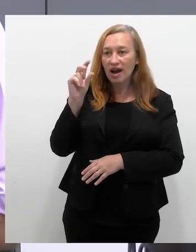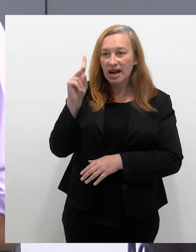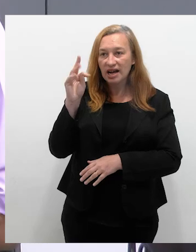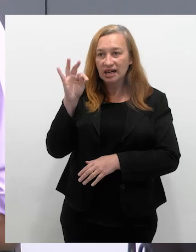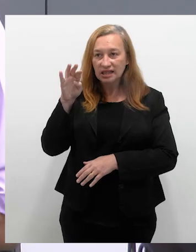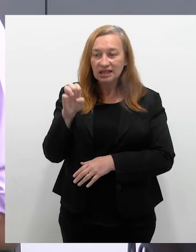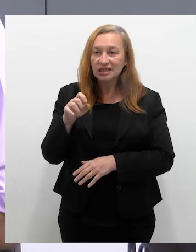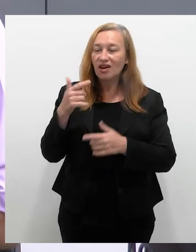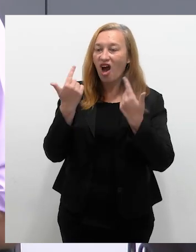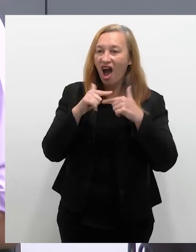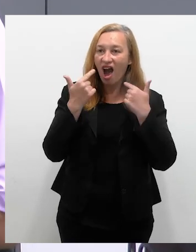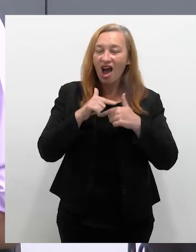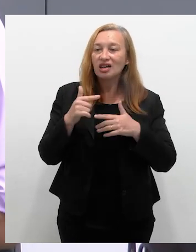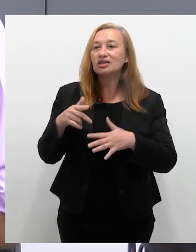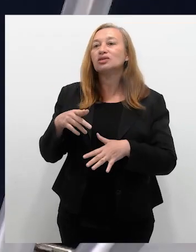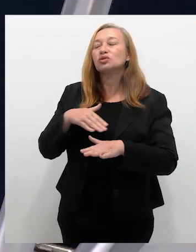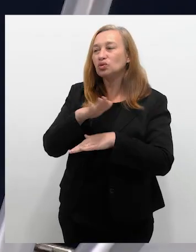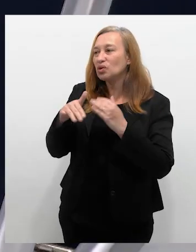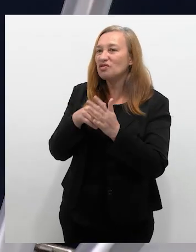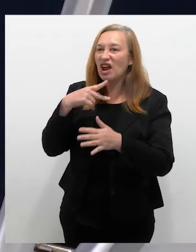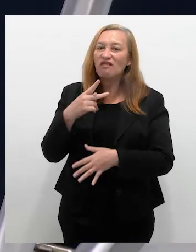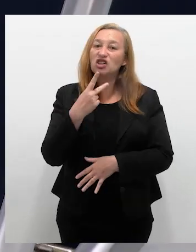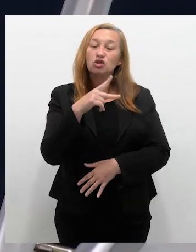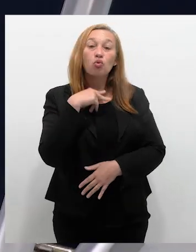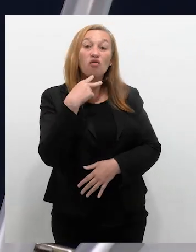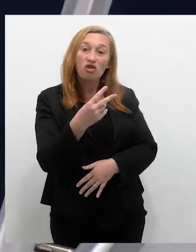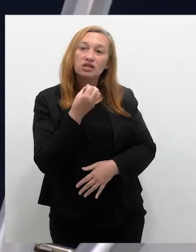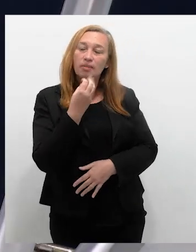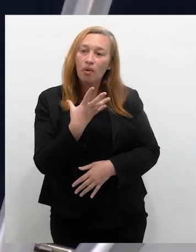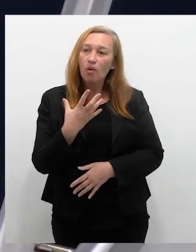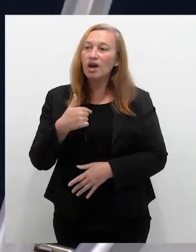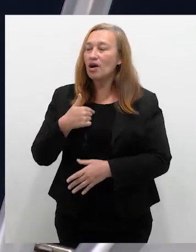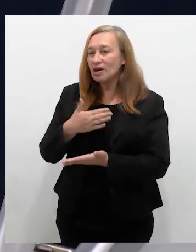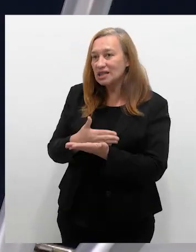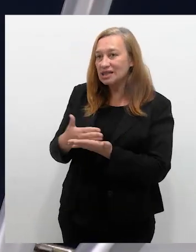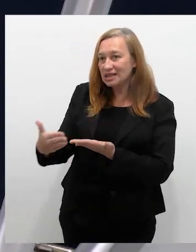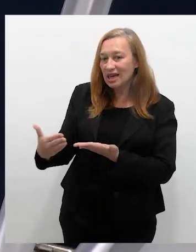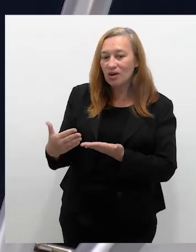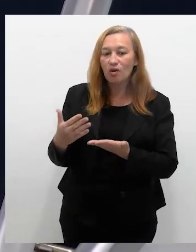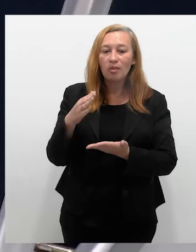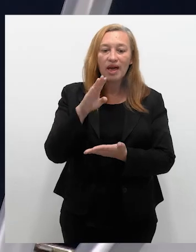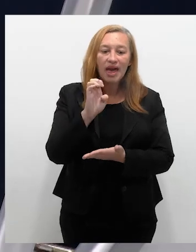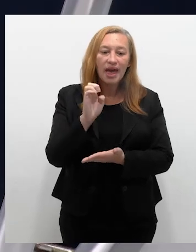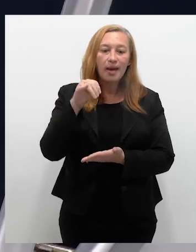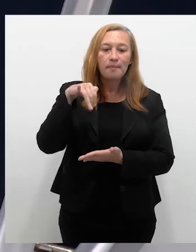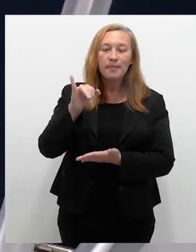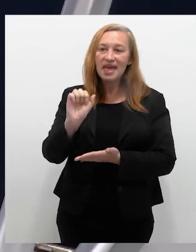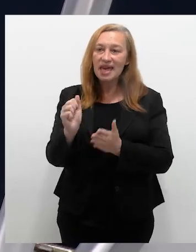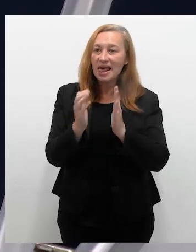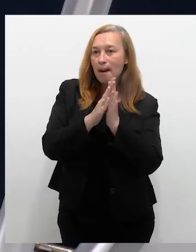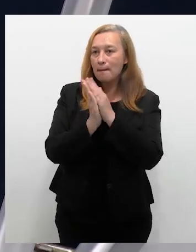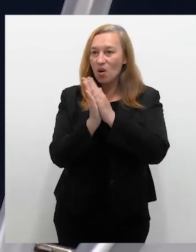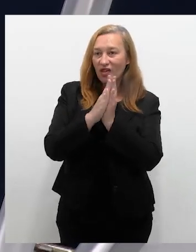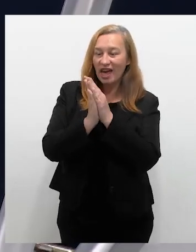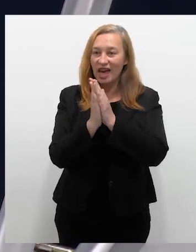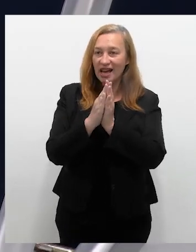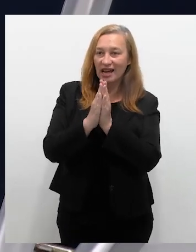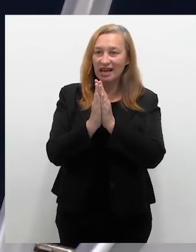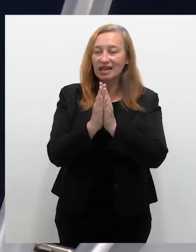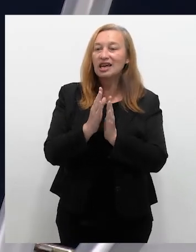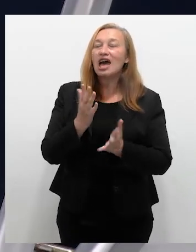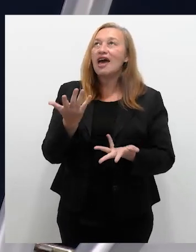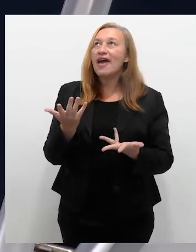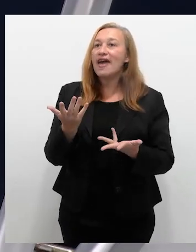todo mundo falava, Simone, essa sua voz e tal. Mas eu comecei no humor, comecei como Emília, né? Fazendo Emília na escola, no sítio